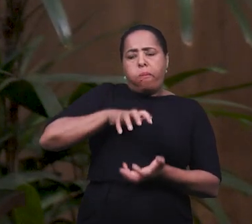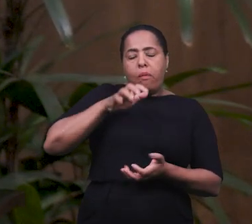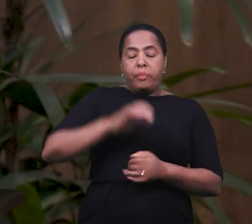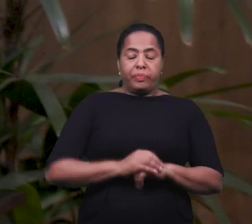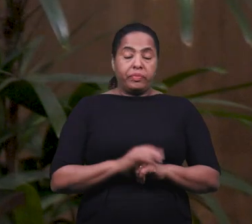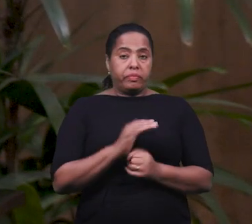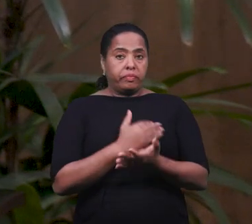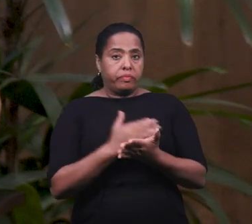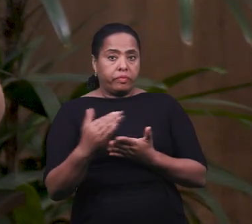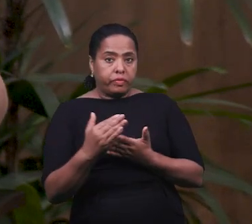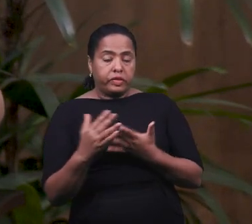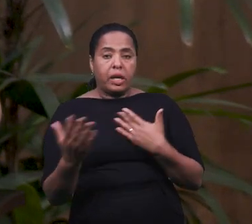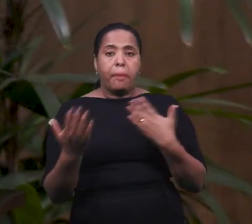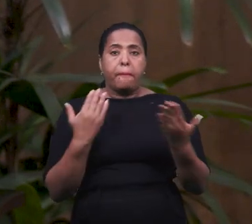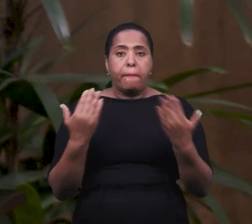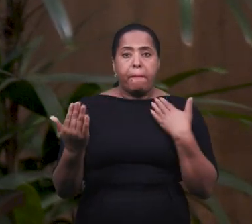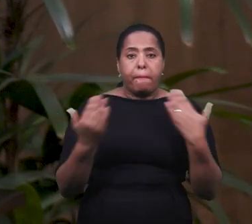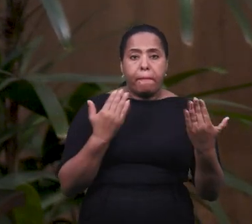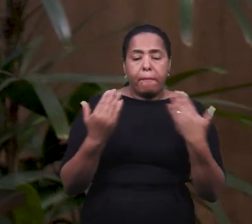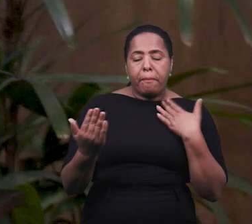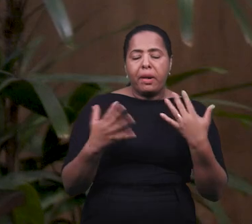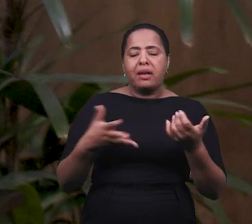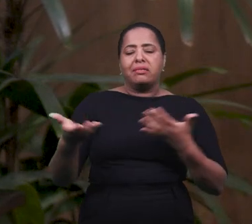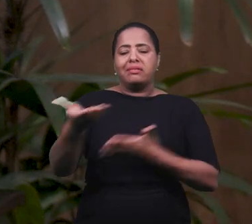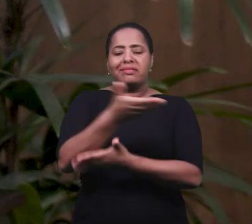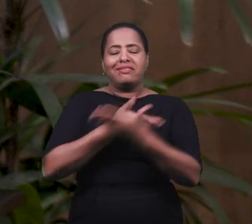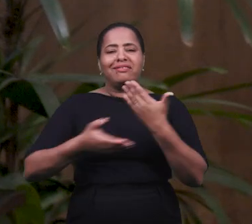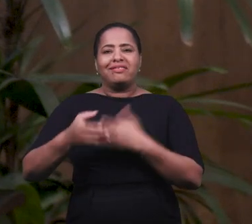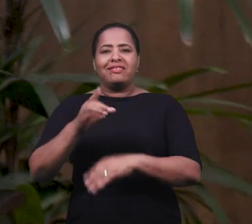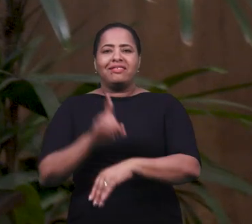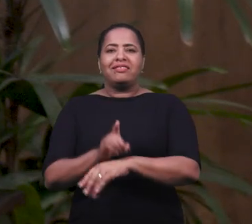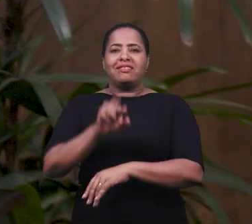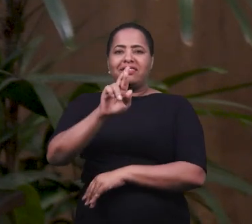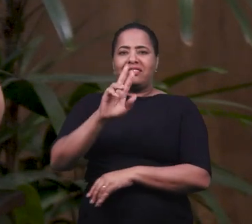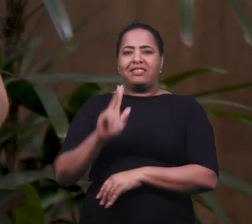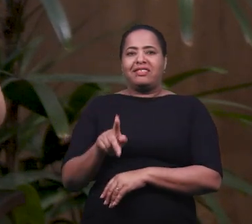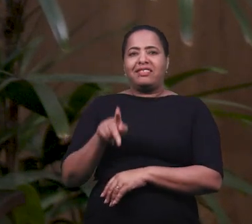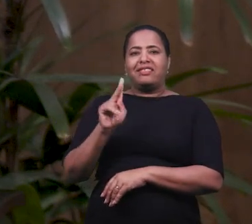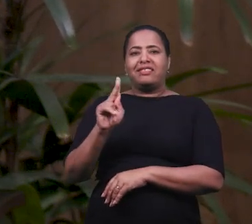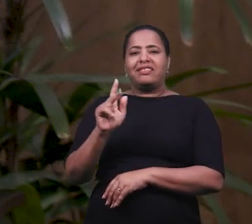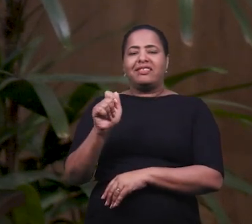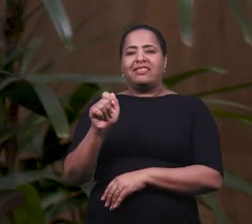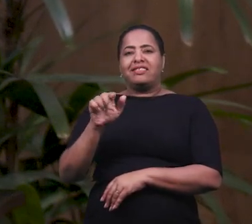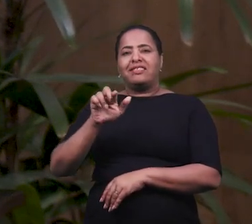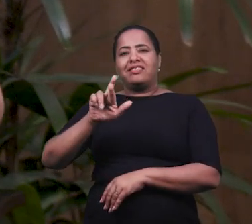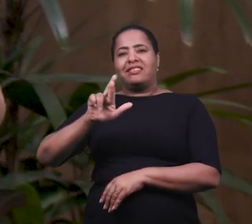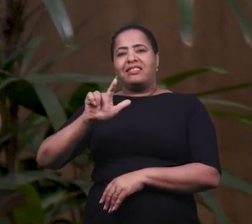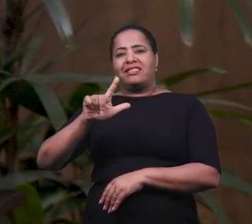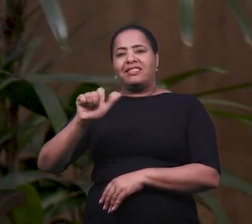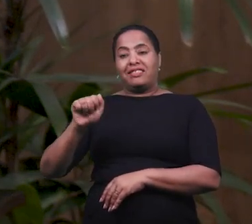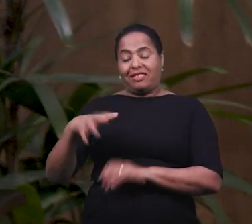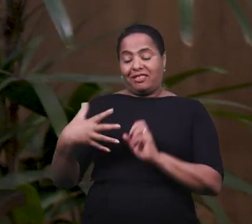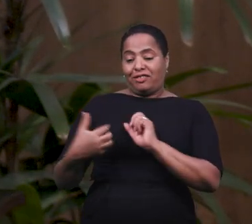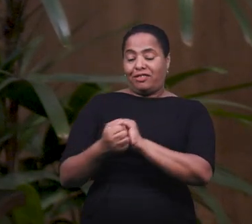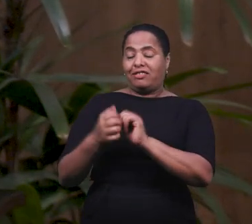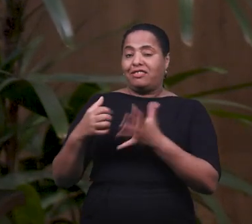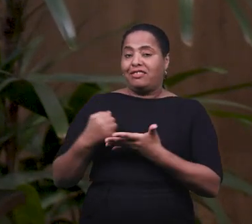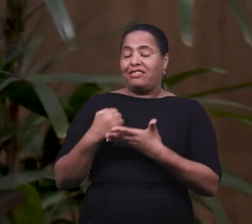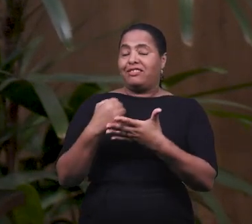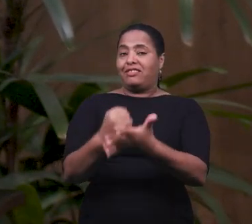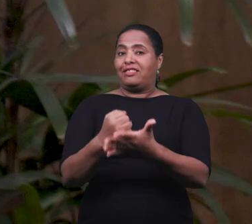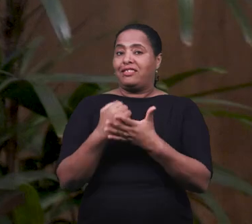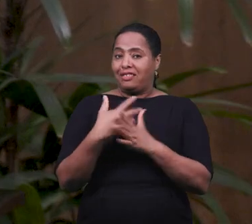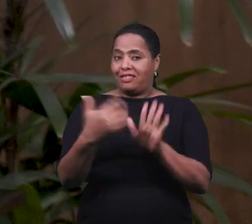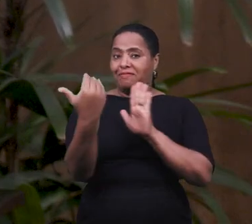este diálogo, onde teremos a participação da doutora Carla aqui conosco, nos apoiando neste